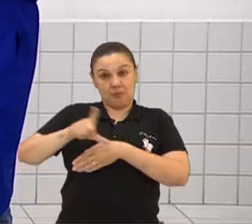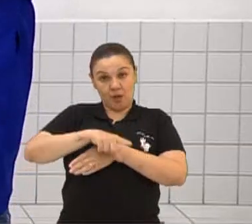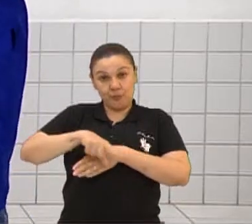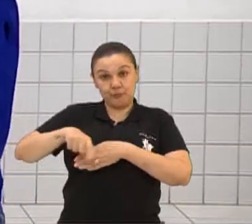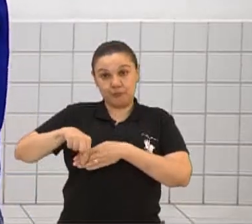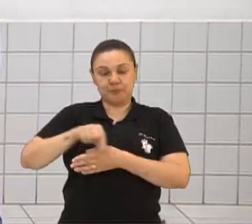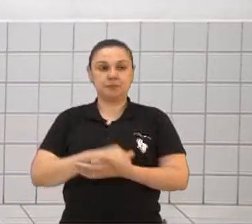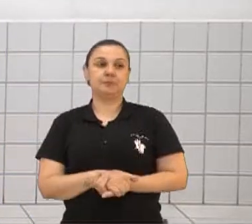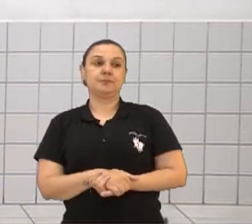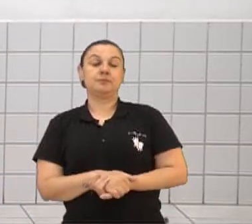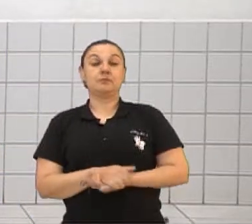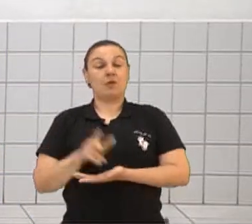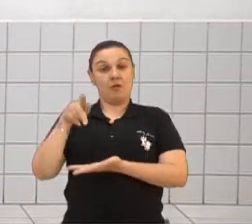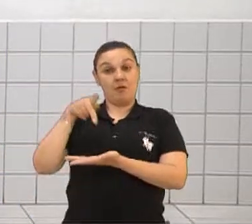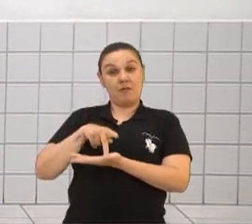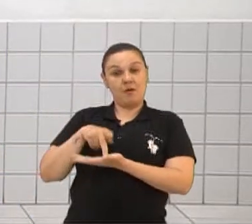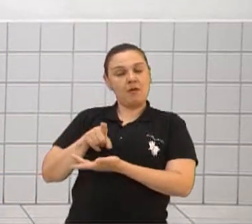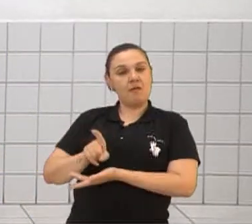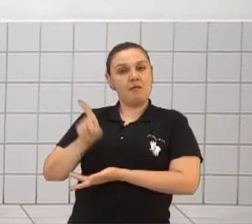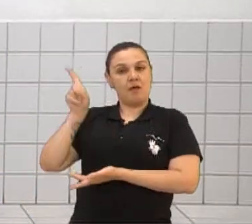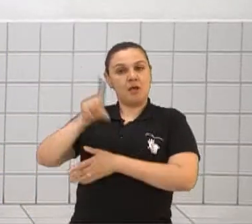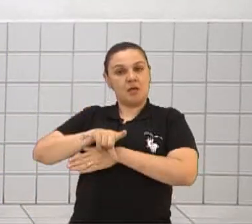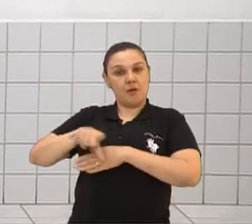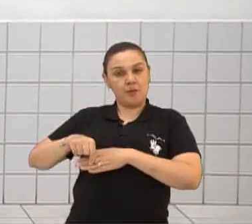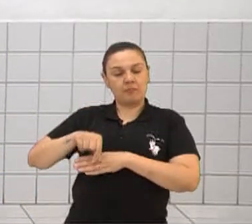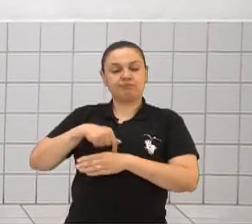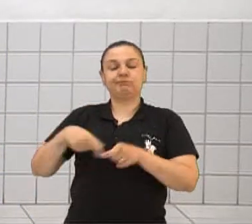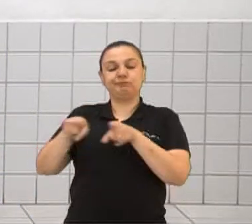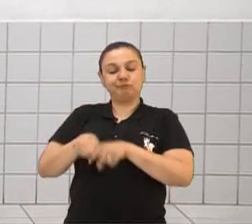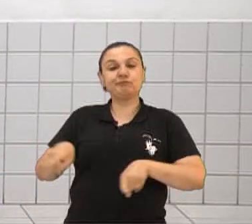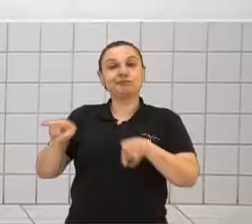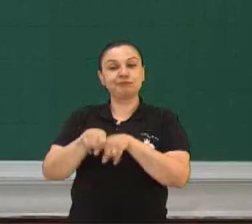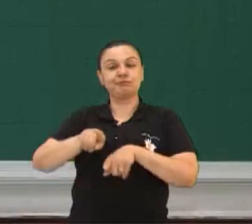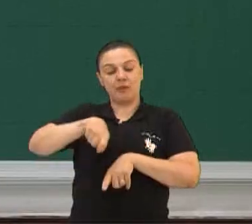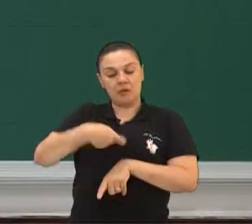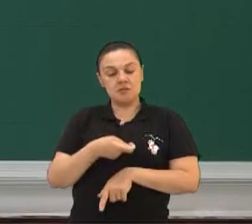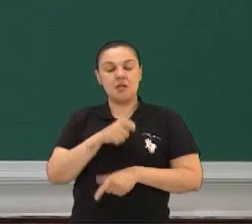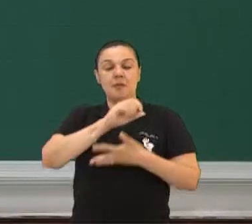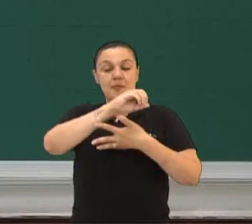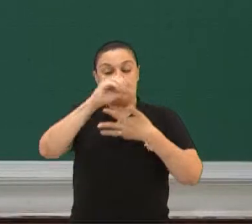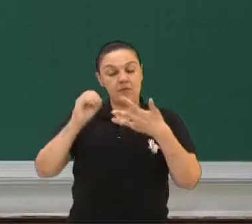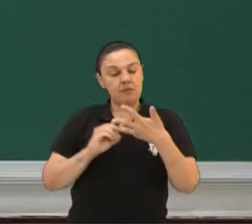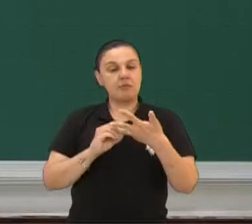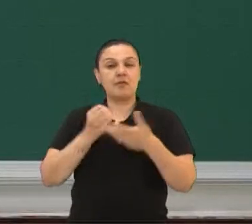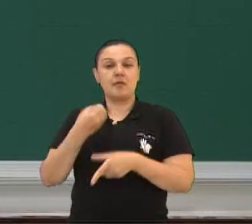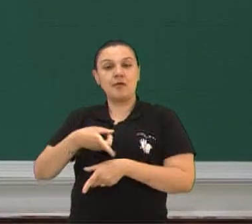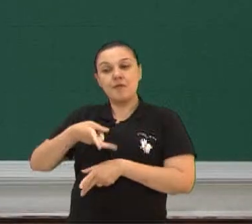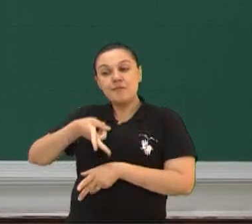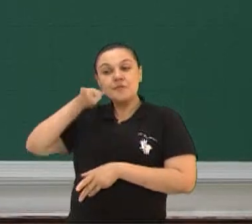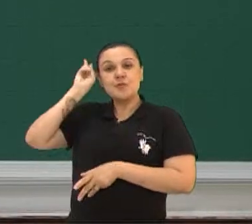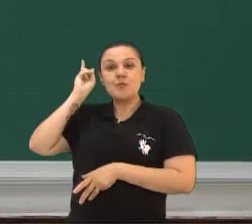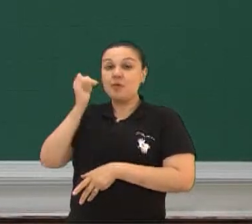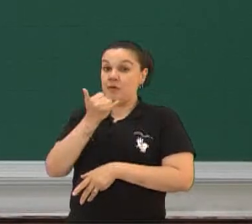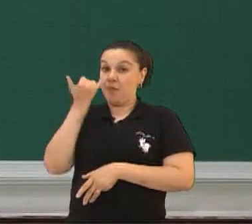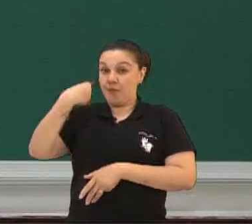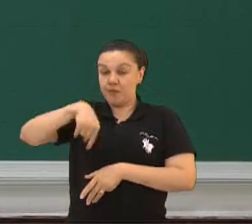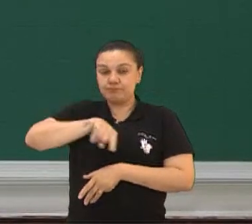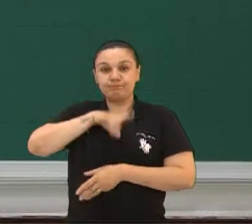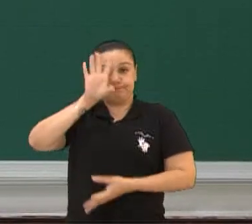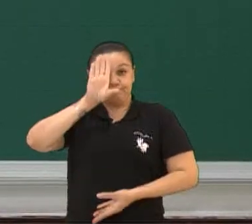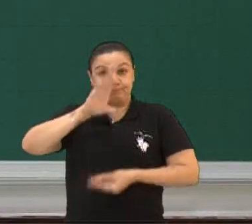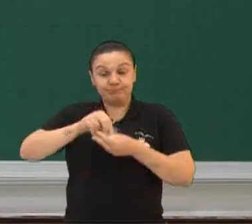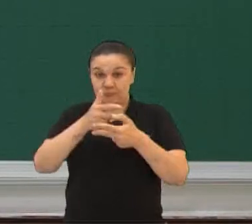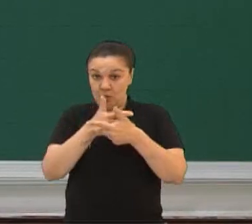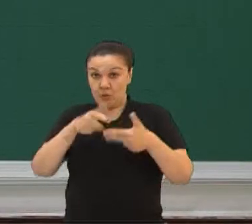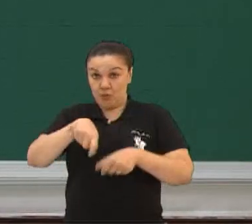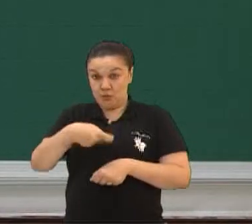esse autor ele é muito recorrente aí no Enem, em alguns vestibulares, então é importante a gente ter algumas noções básicas